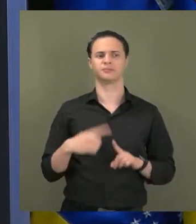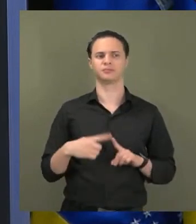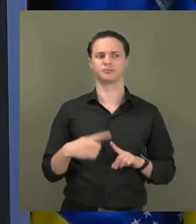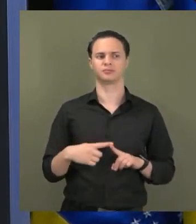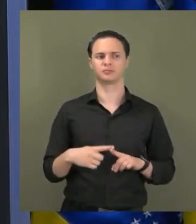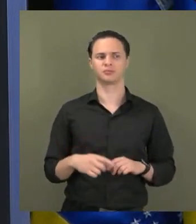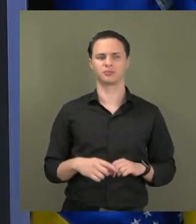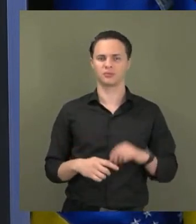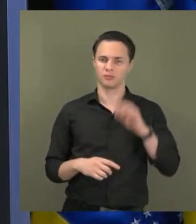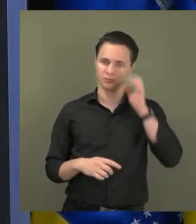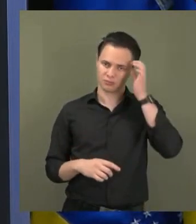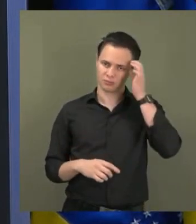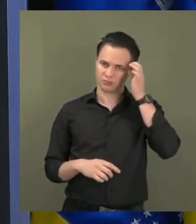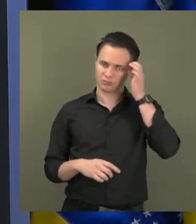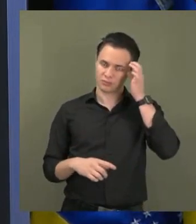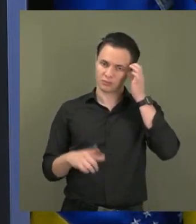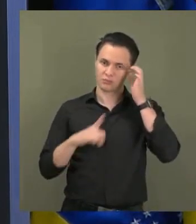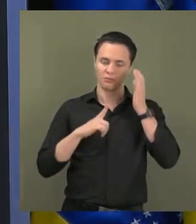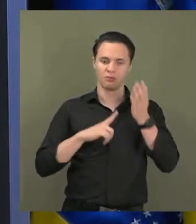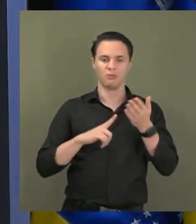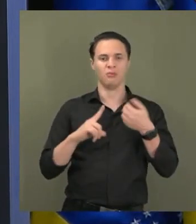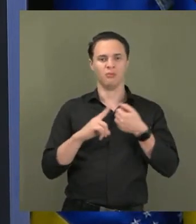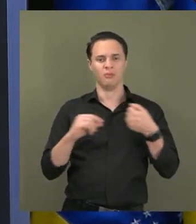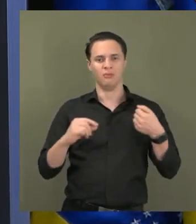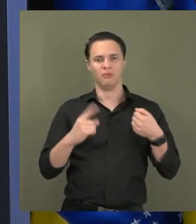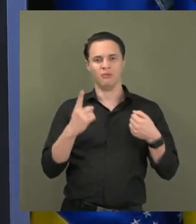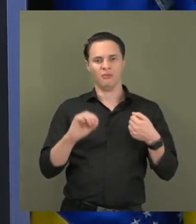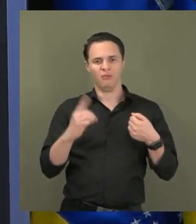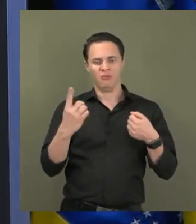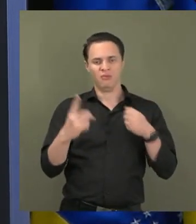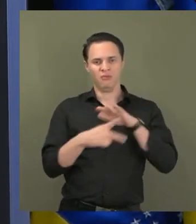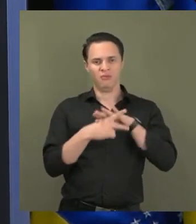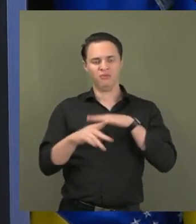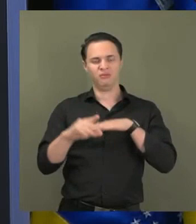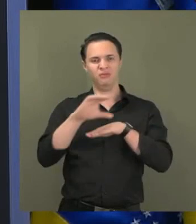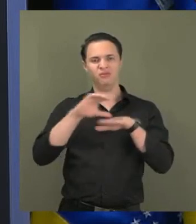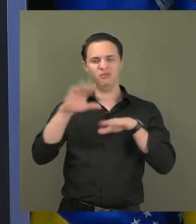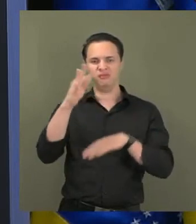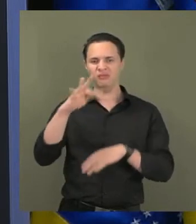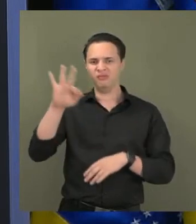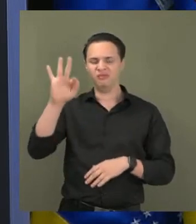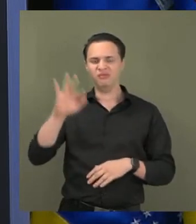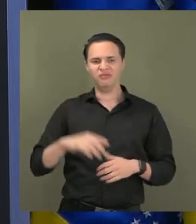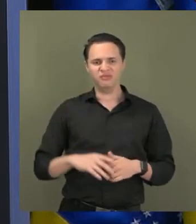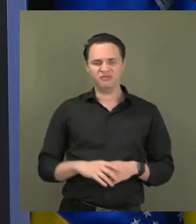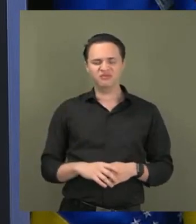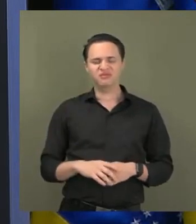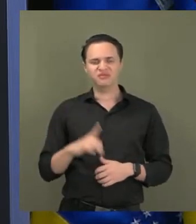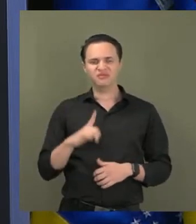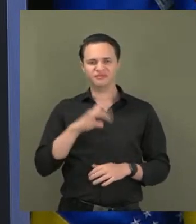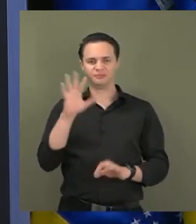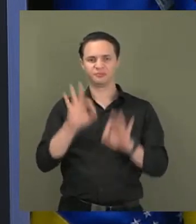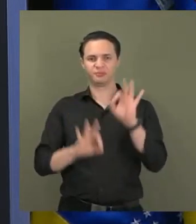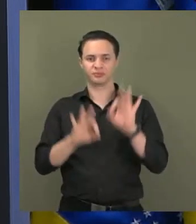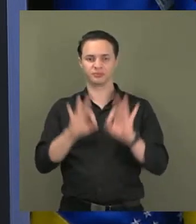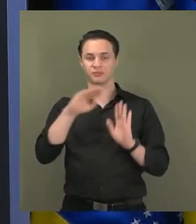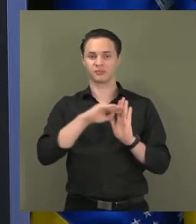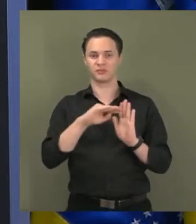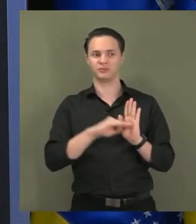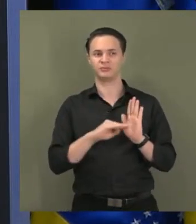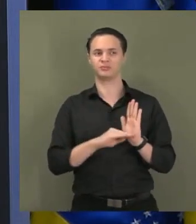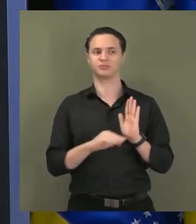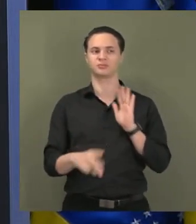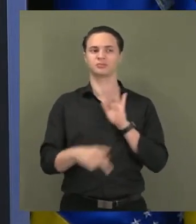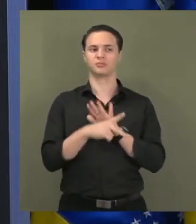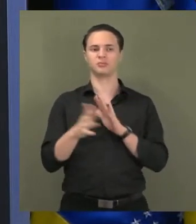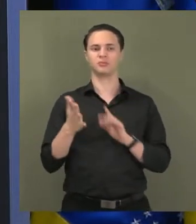porque enquanto o artigo 101 da Constituição Federal, que define os critérios para a